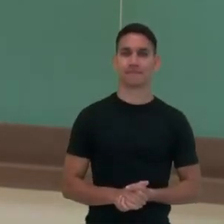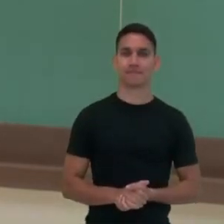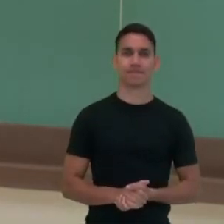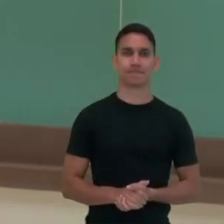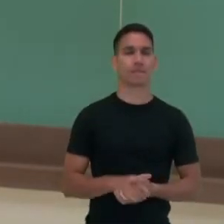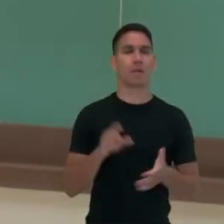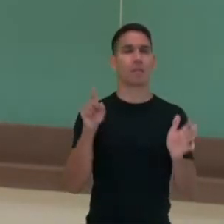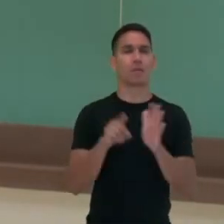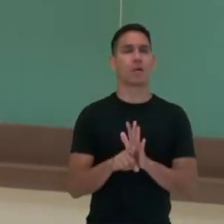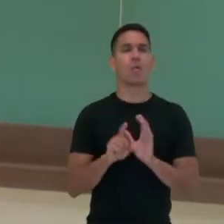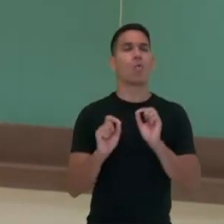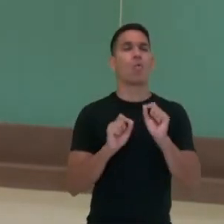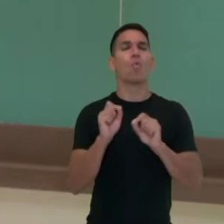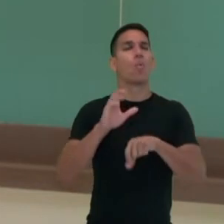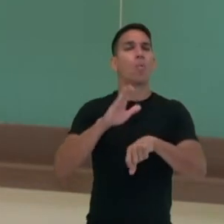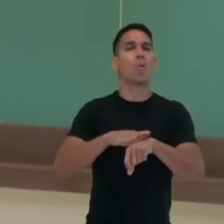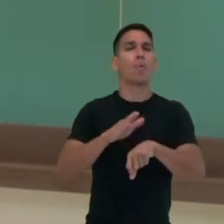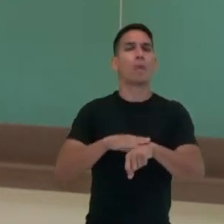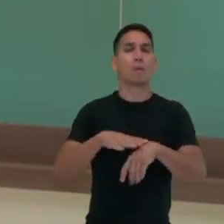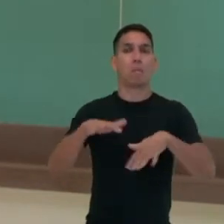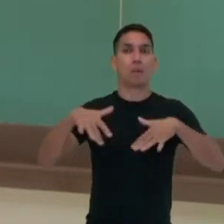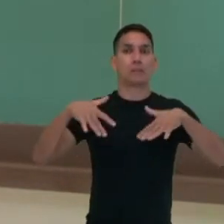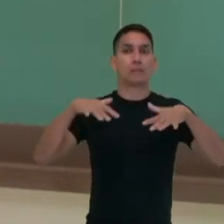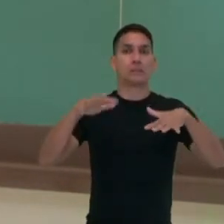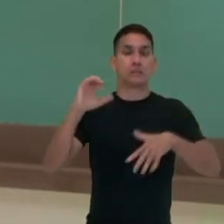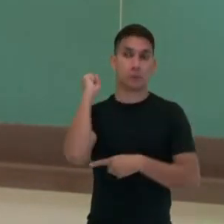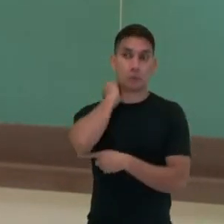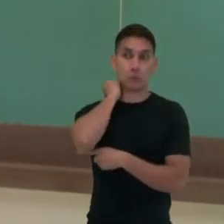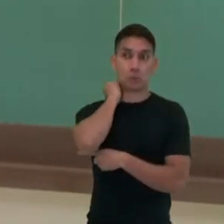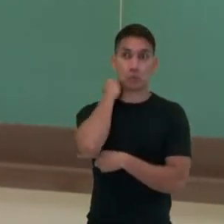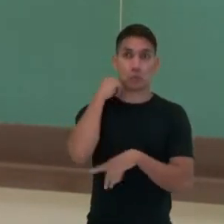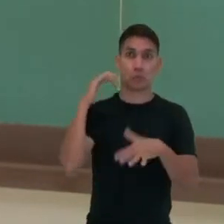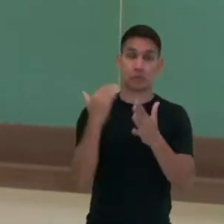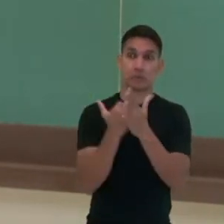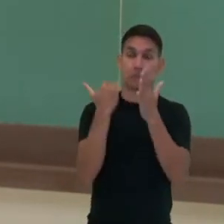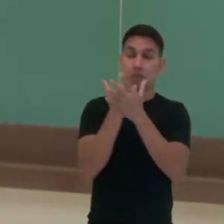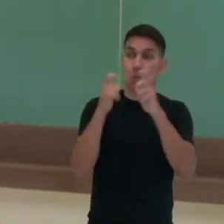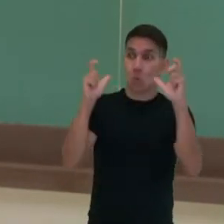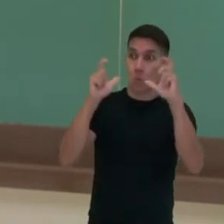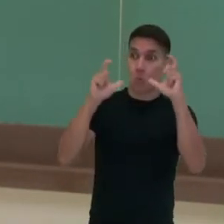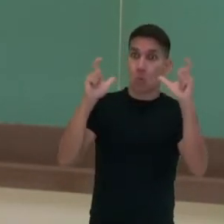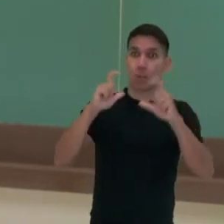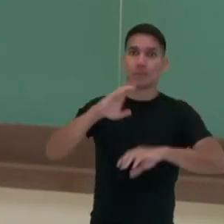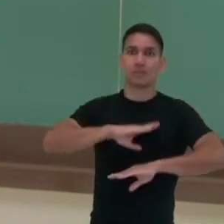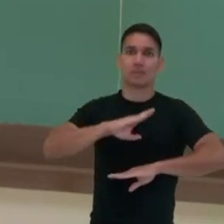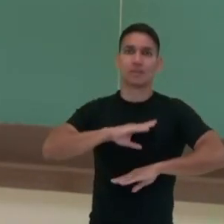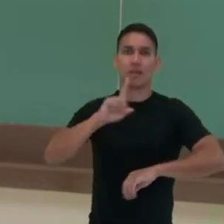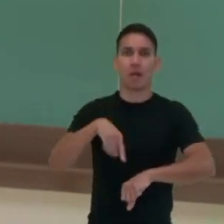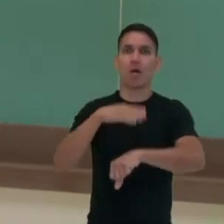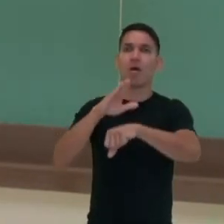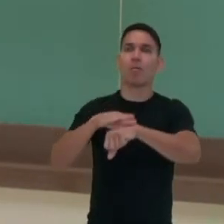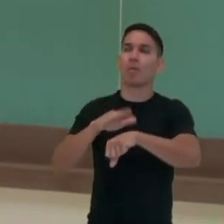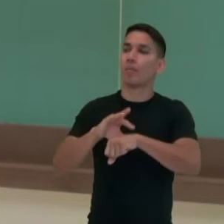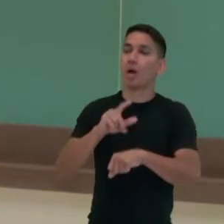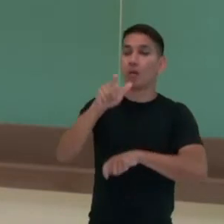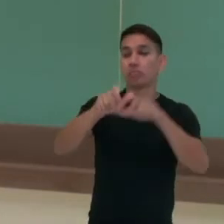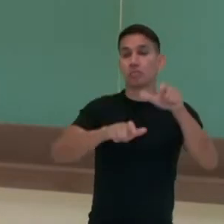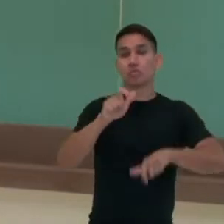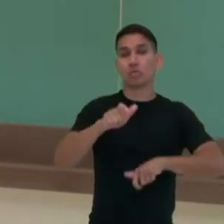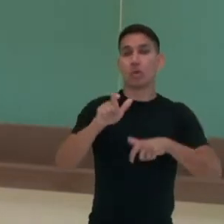Qual que é o momento de maior tensão no caos, né? Então, olha lá, é o momento em que a população ataca